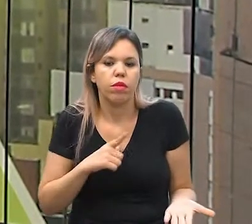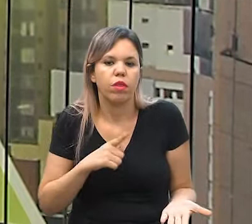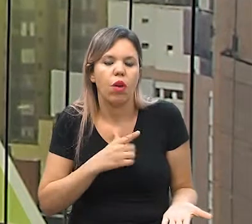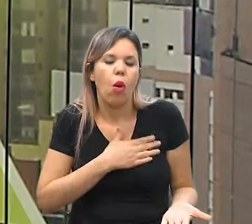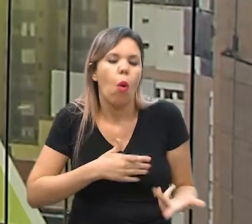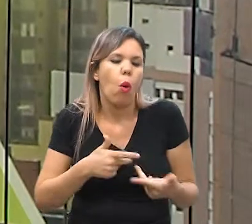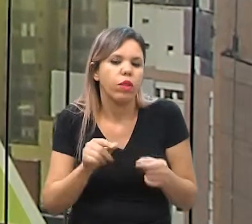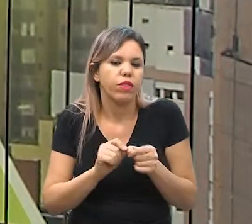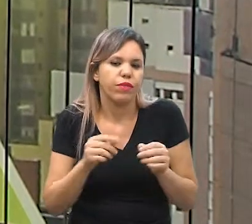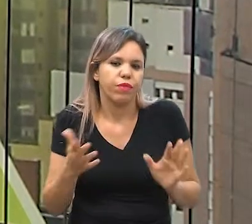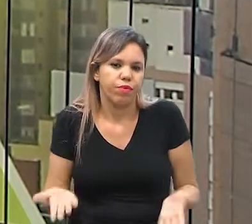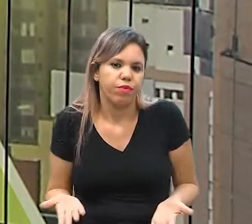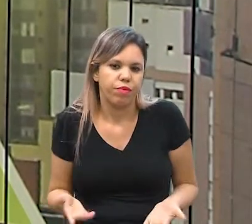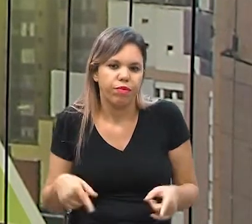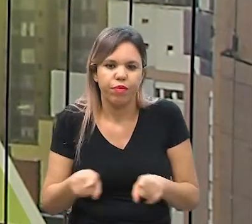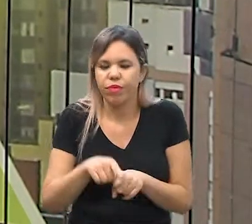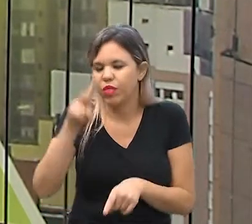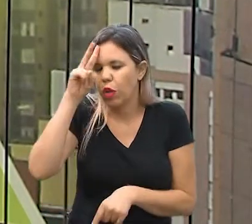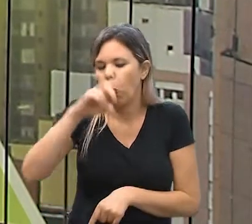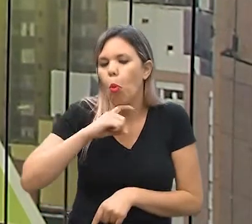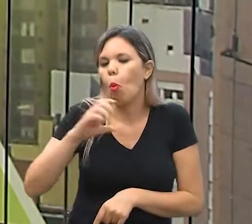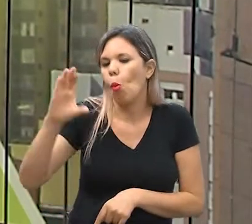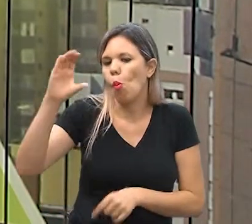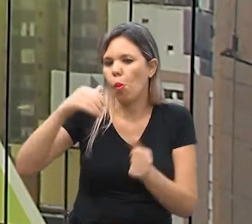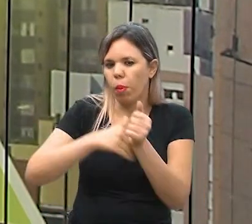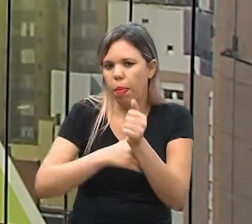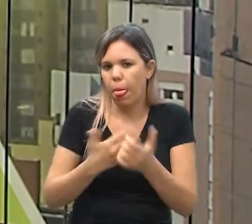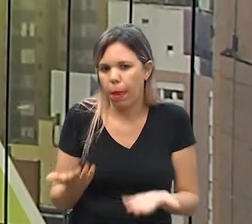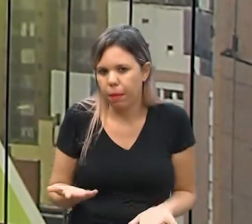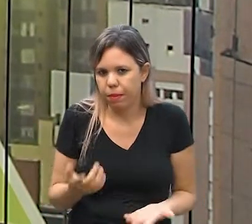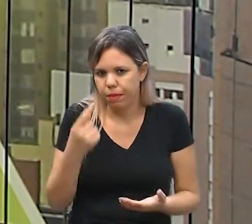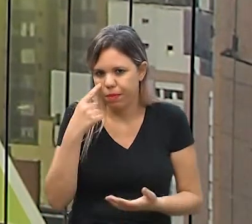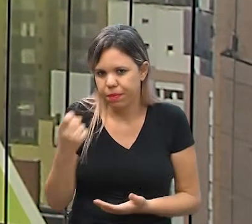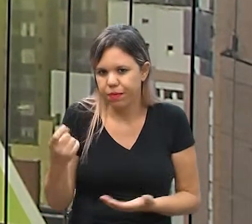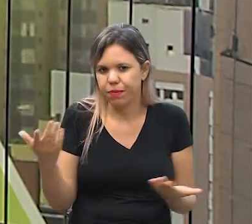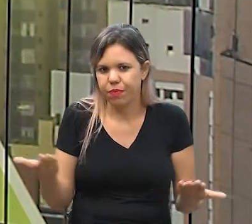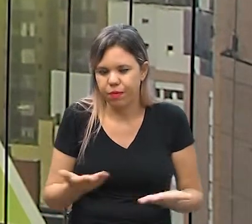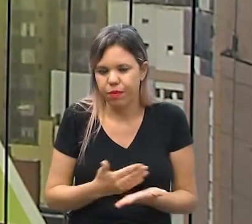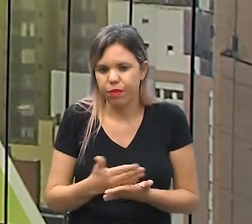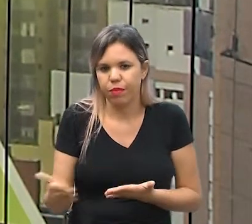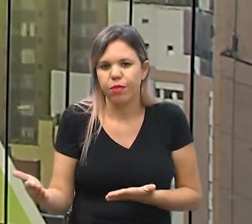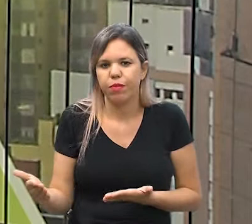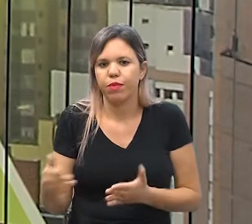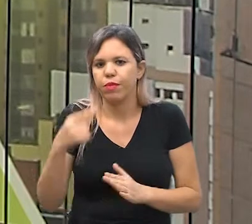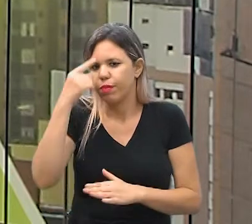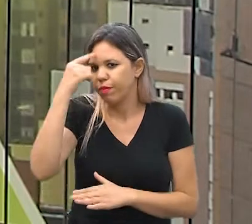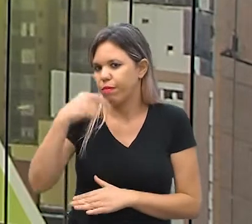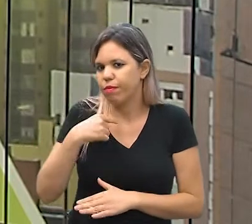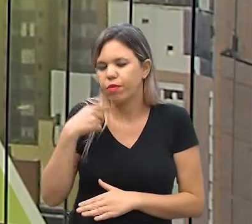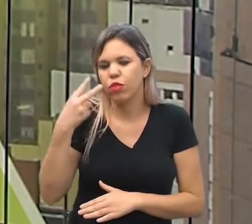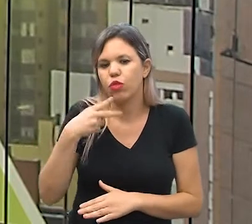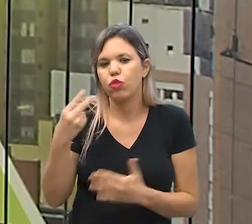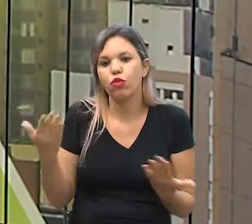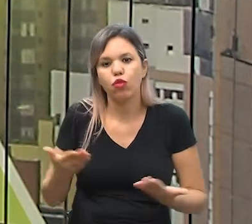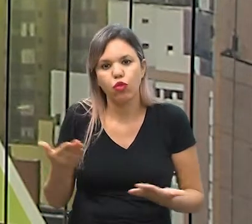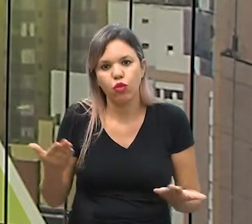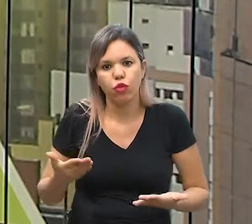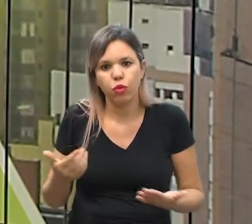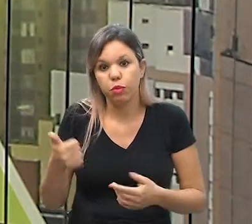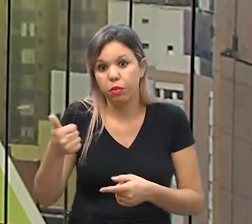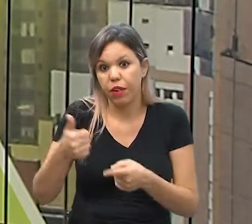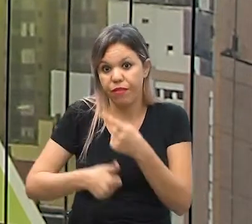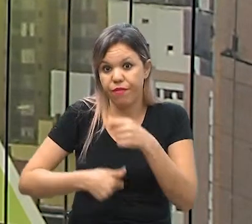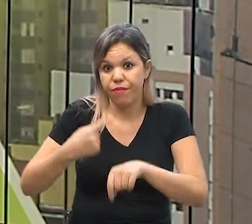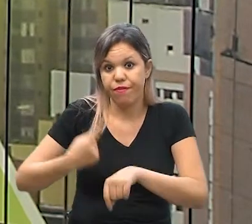hobby? E tem uma história que ninguém conhece. Fique ligado porque começa agora o Perfil e a vereadora de hoje está no